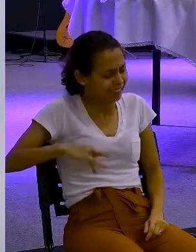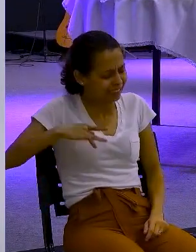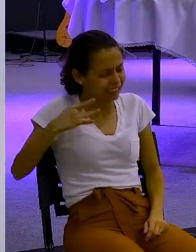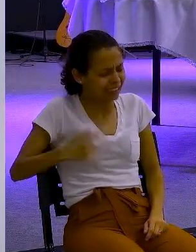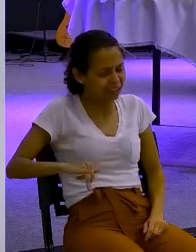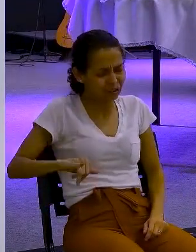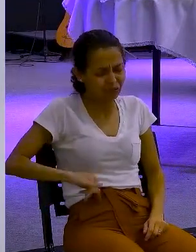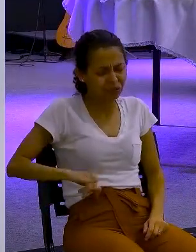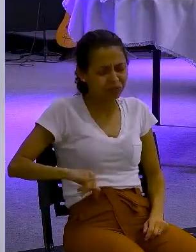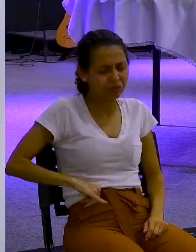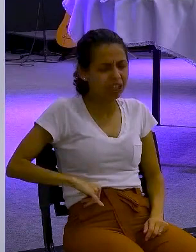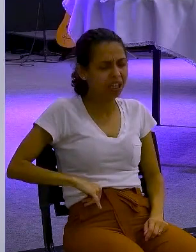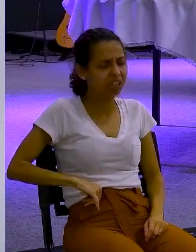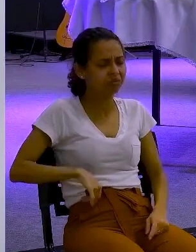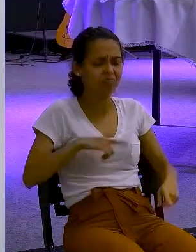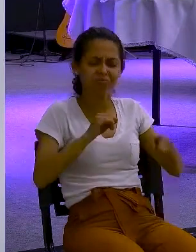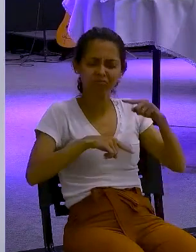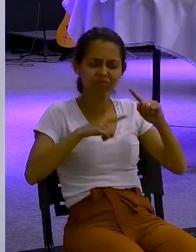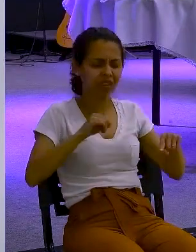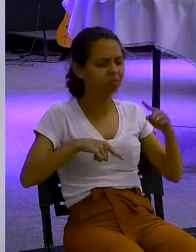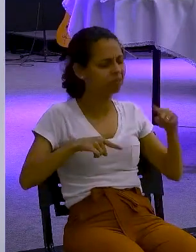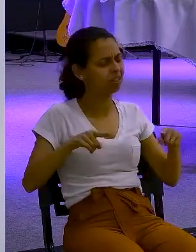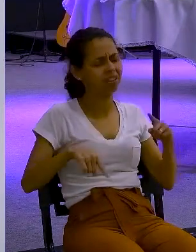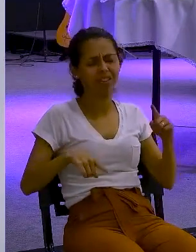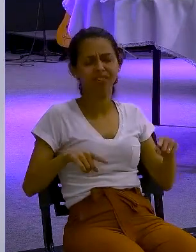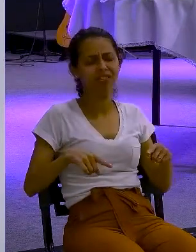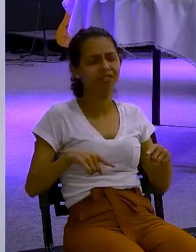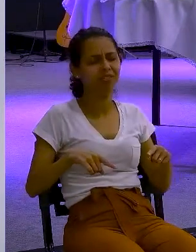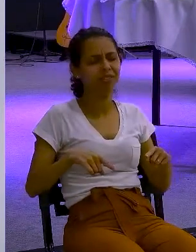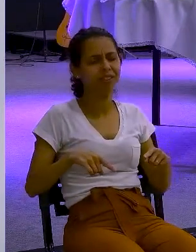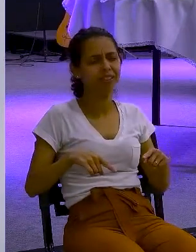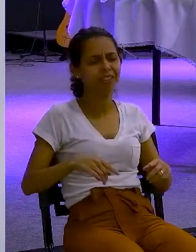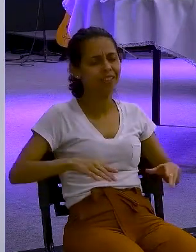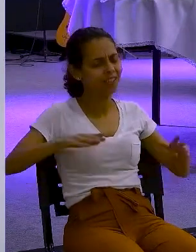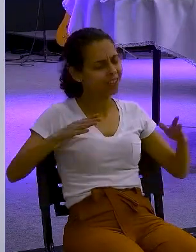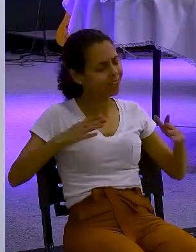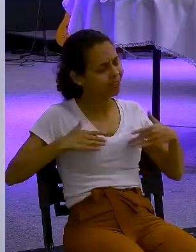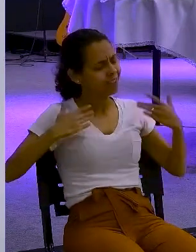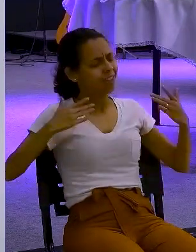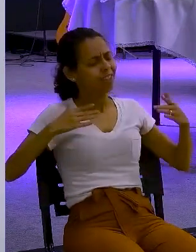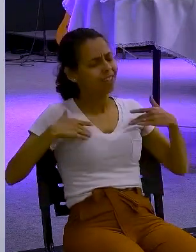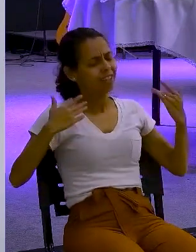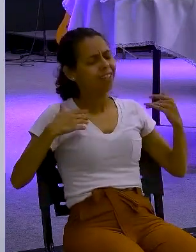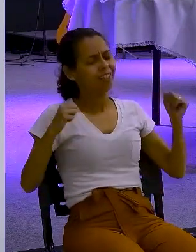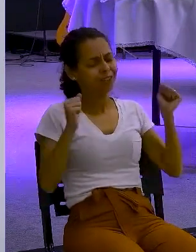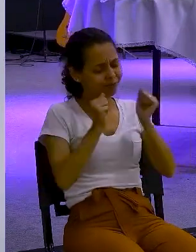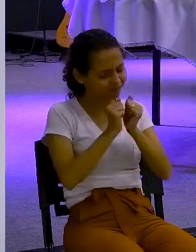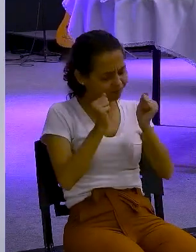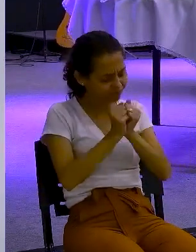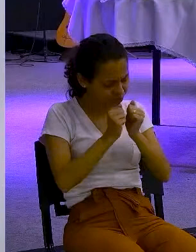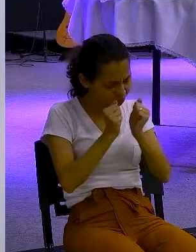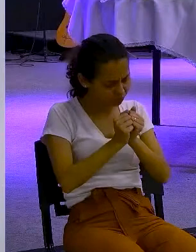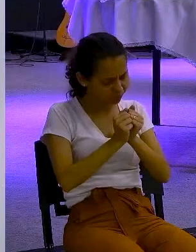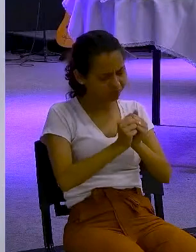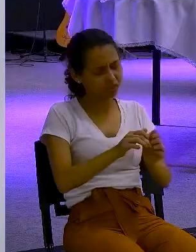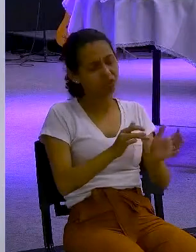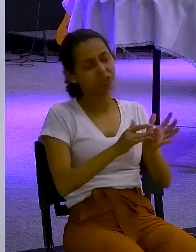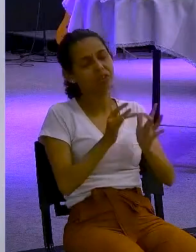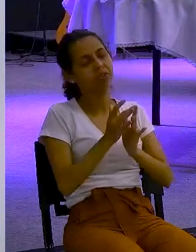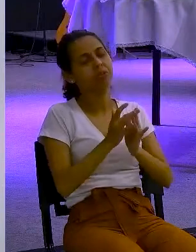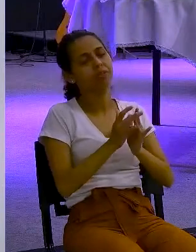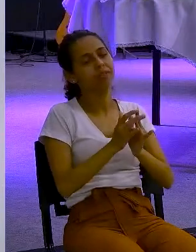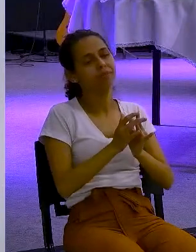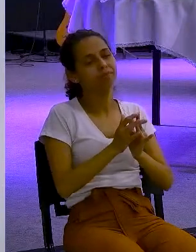que for, tu me fazes saber quão feliz eu serei com